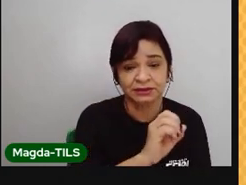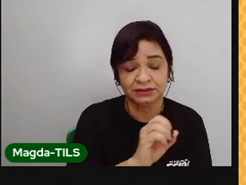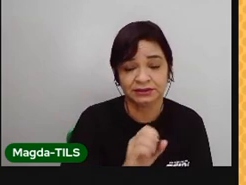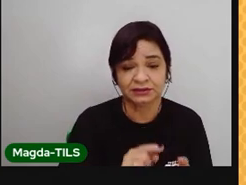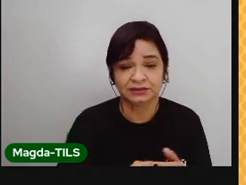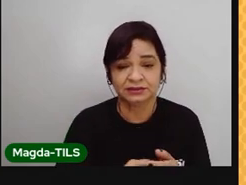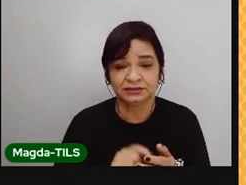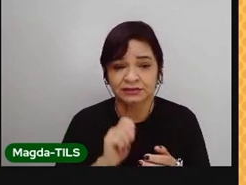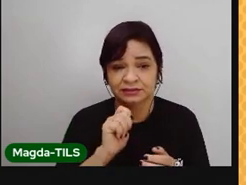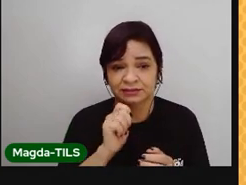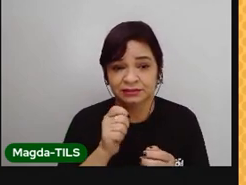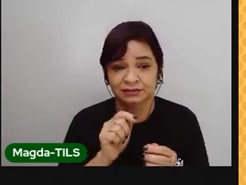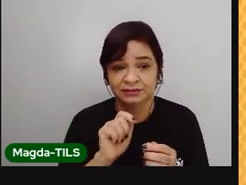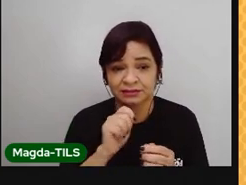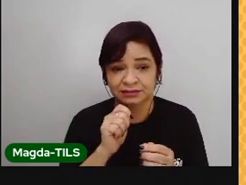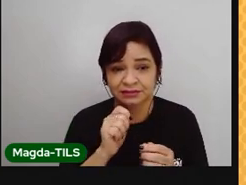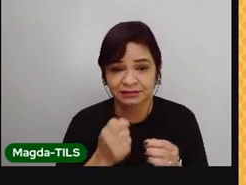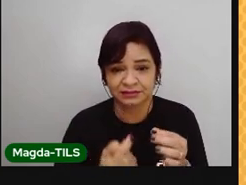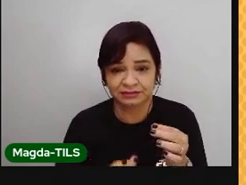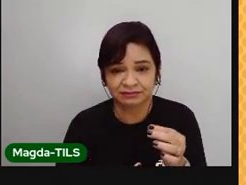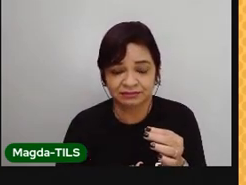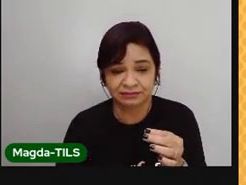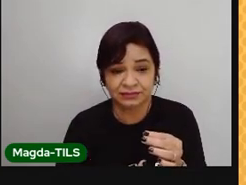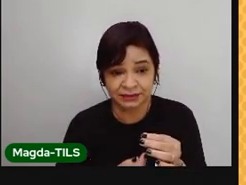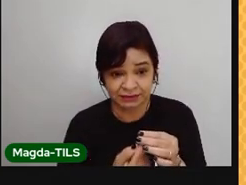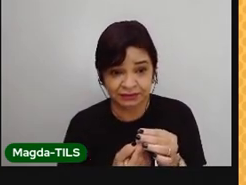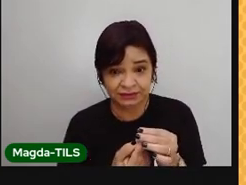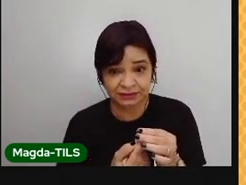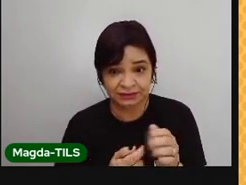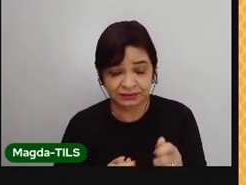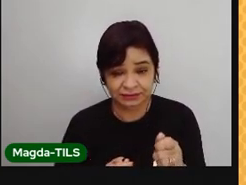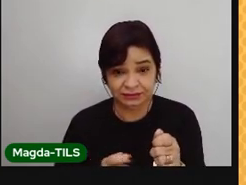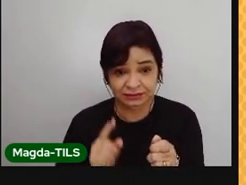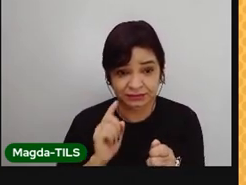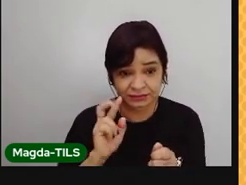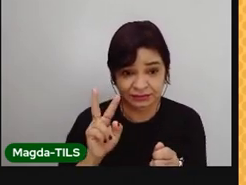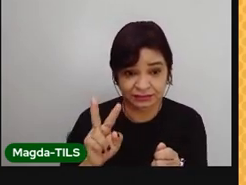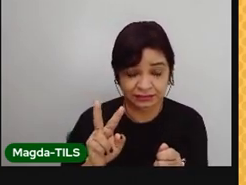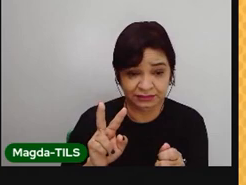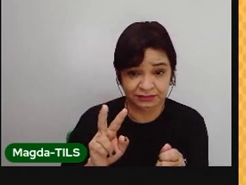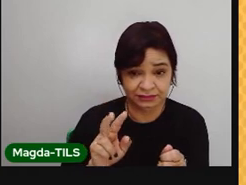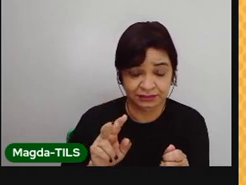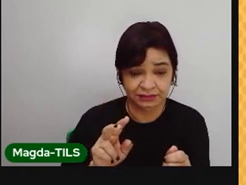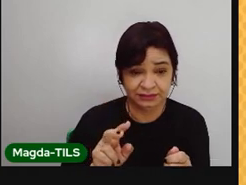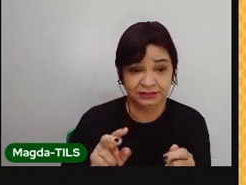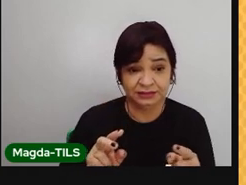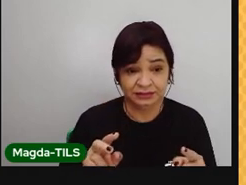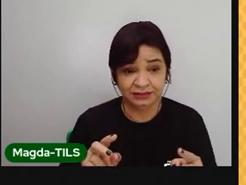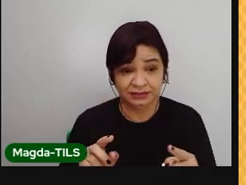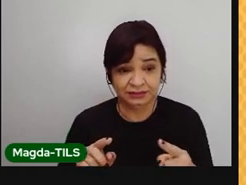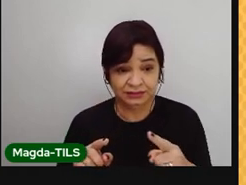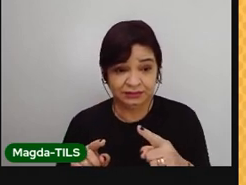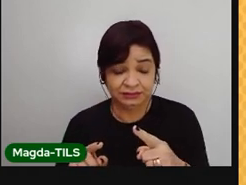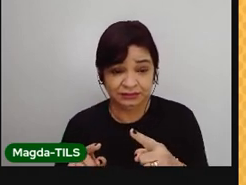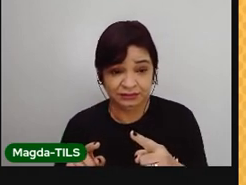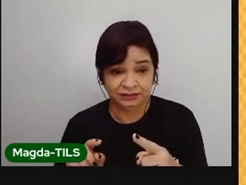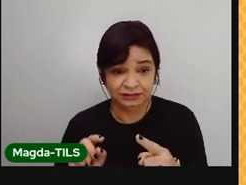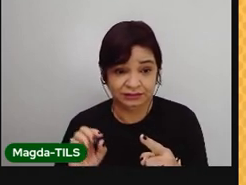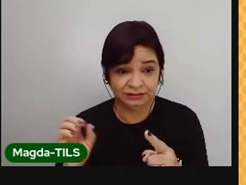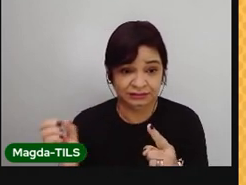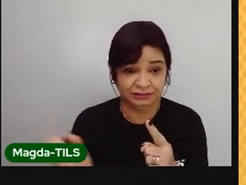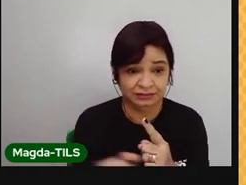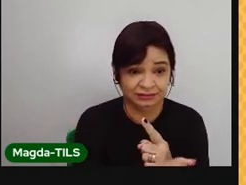dente. Nesse palitinho de dente eu estou representando o eixo da órbita terrestre,